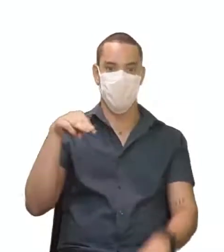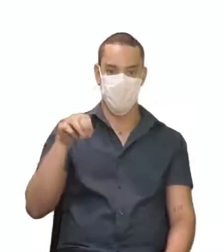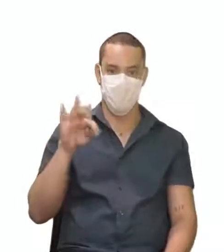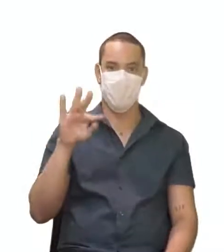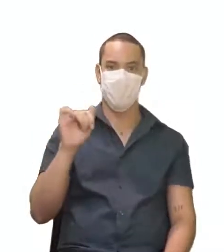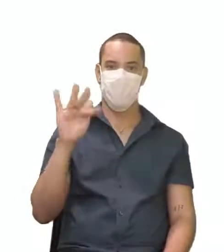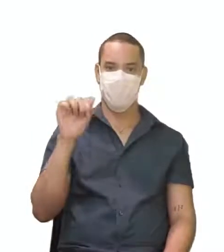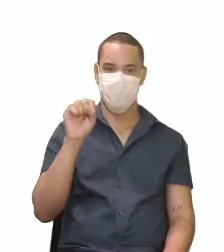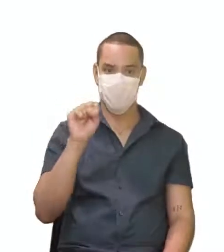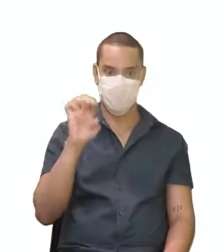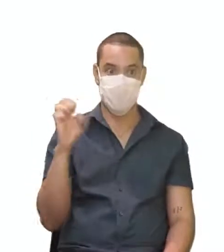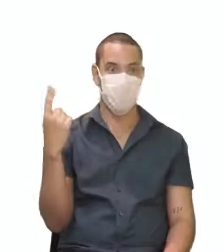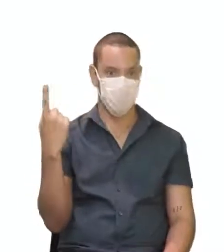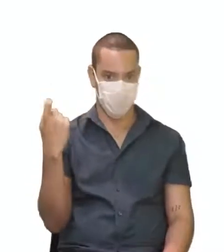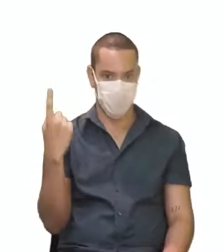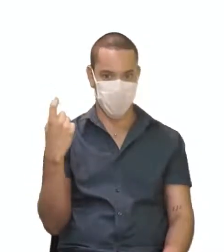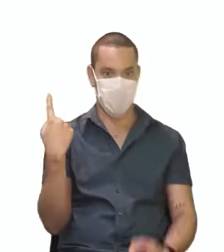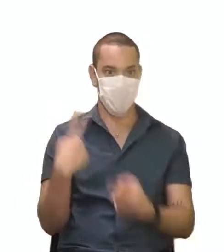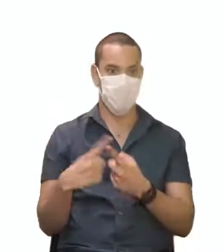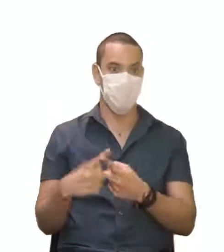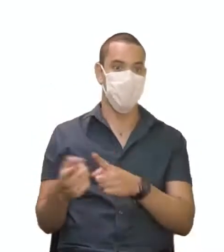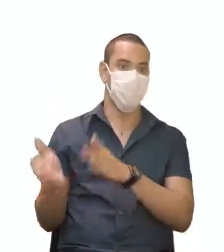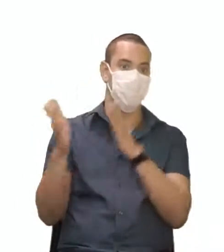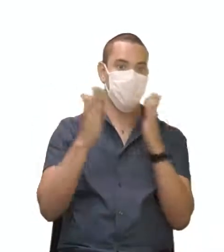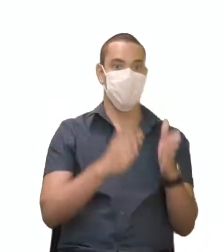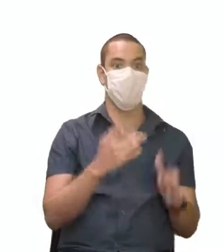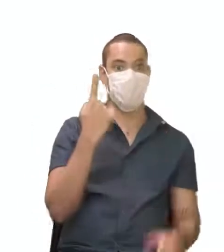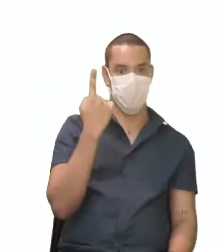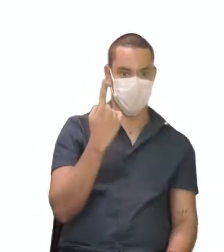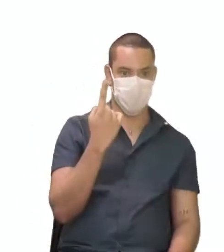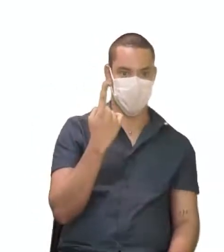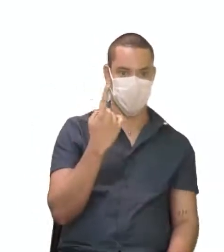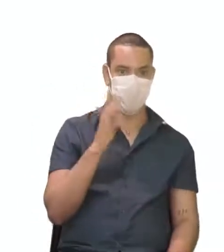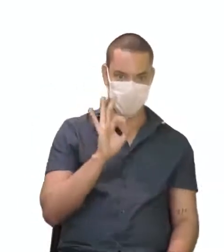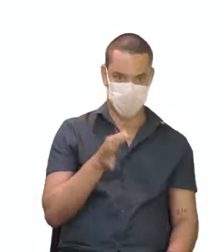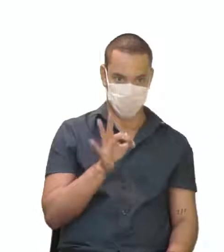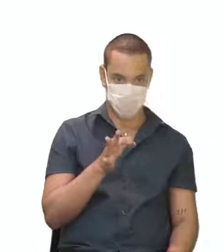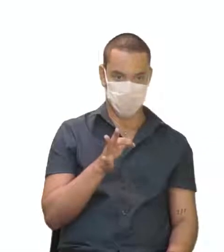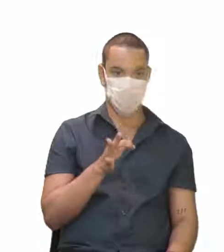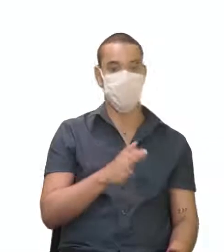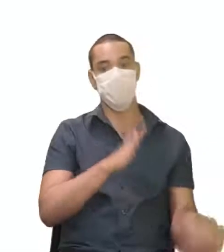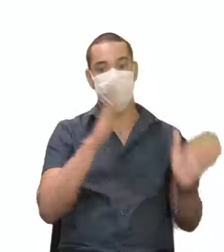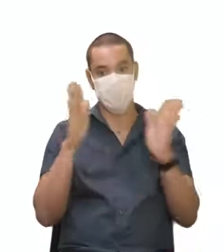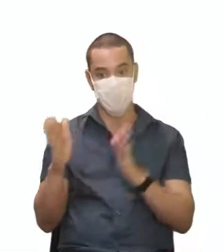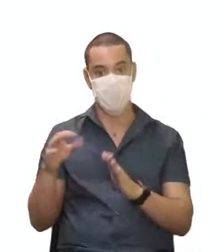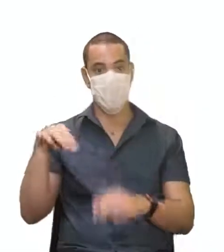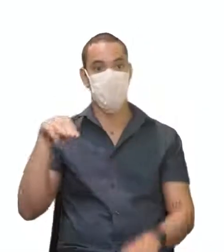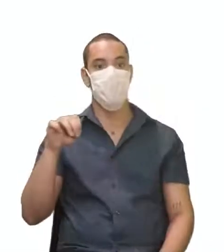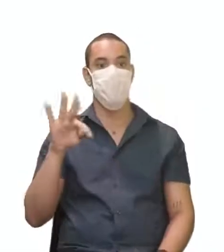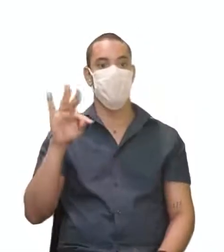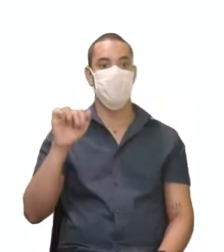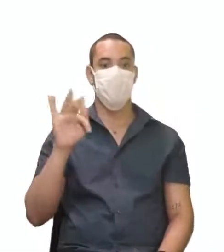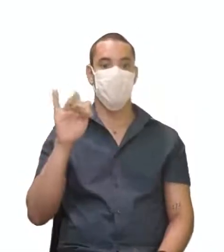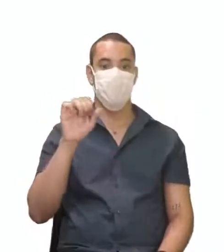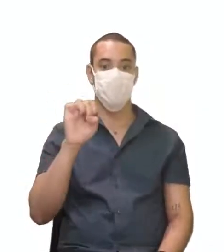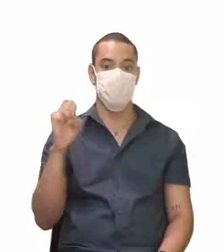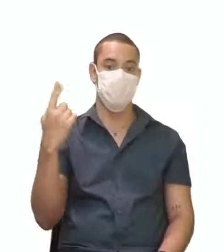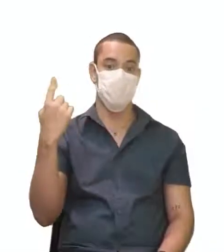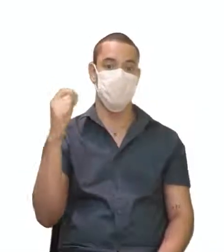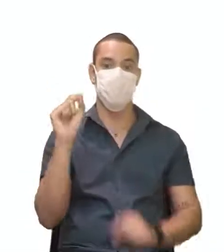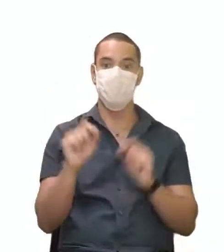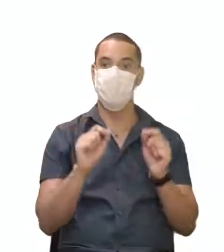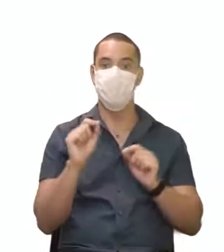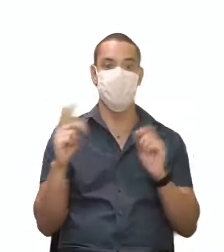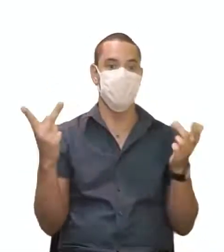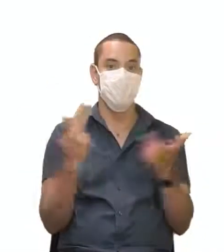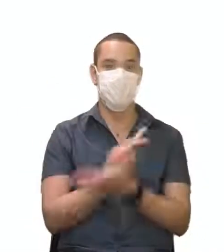Metáfase. Metáfase 1, porque nós estamos na meiose 1. Perfeito? Na metáfase 1, olha lá que lindinho, que